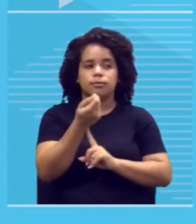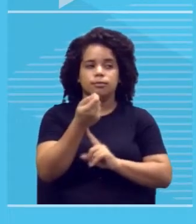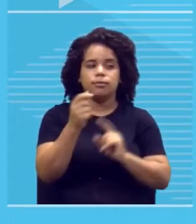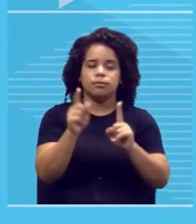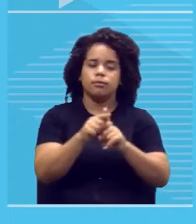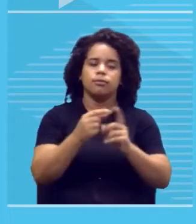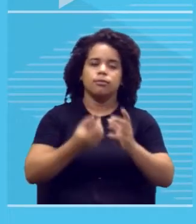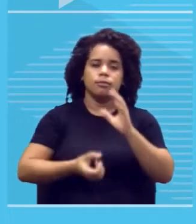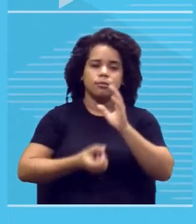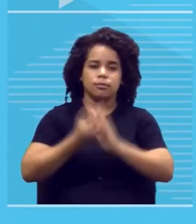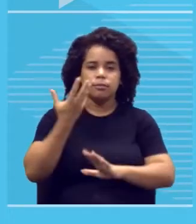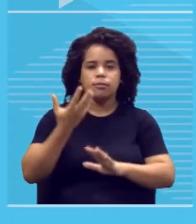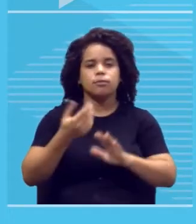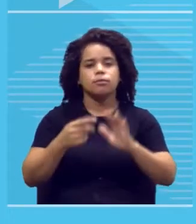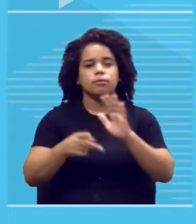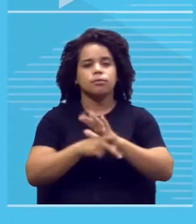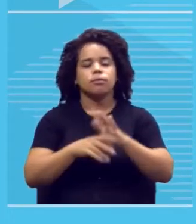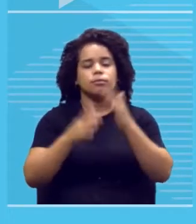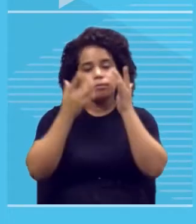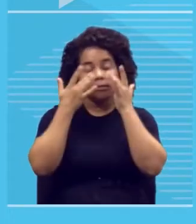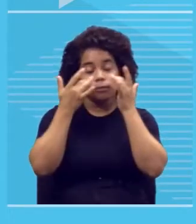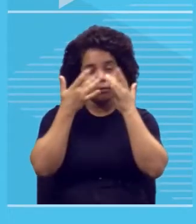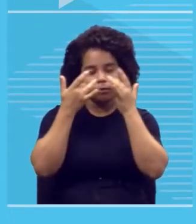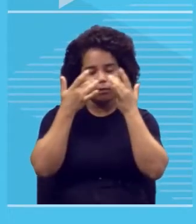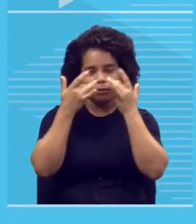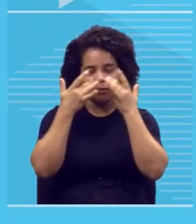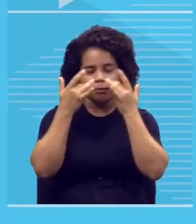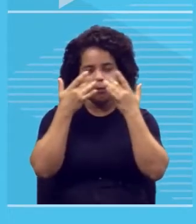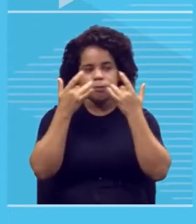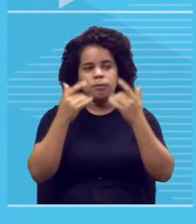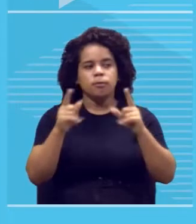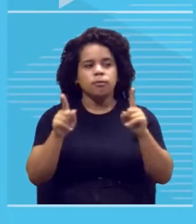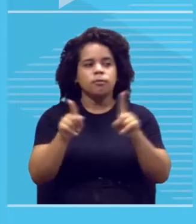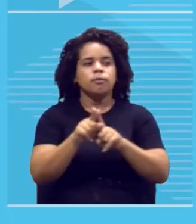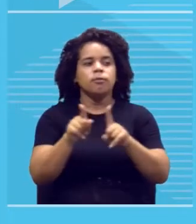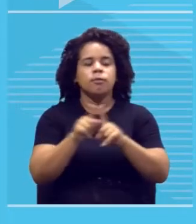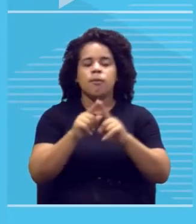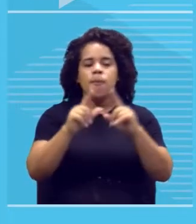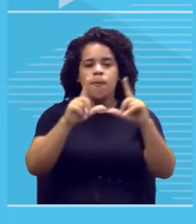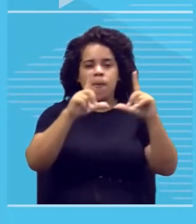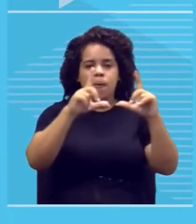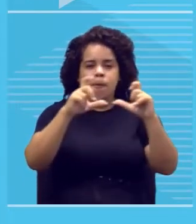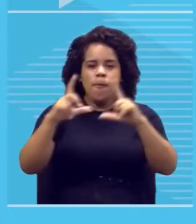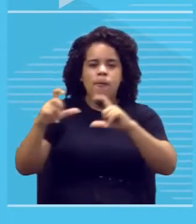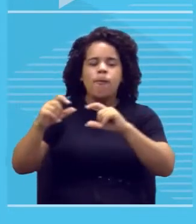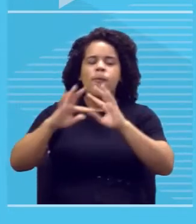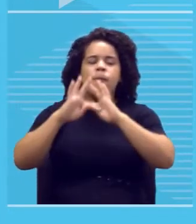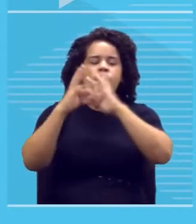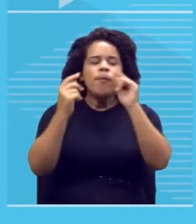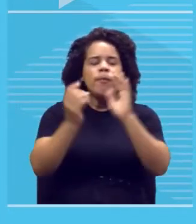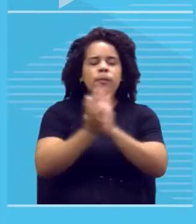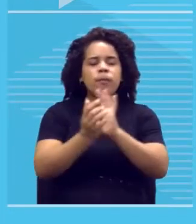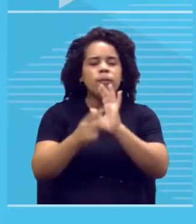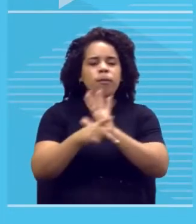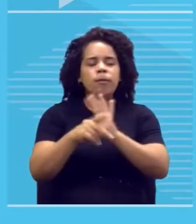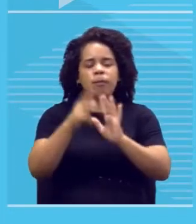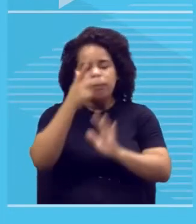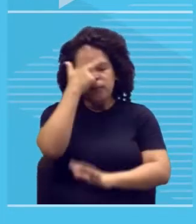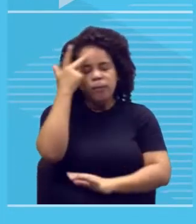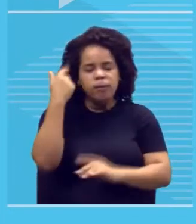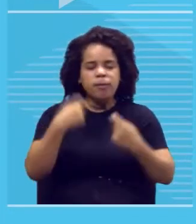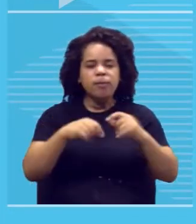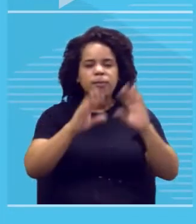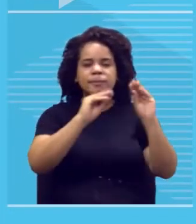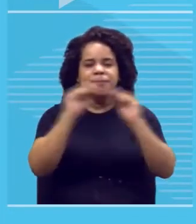produtores de peças teatrais de fotógrafos essas pessoas Elas tiveram que ir embora